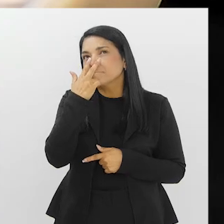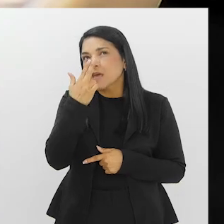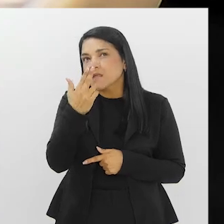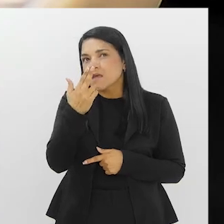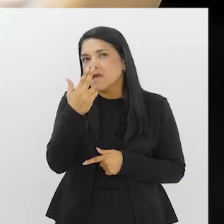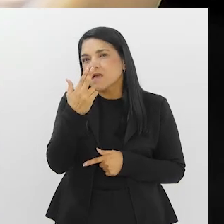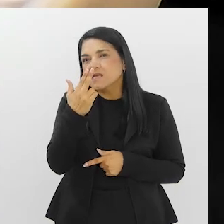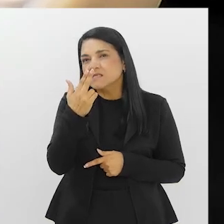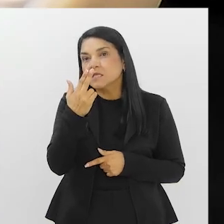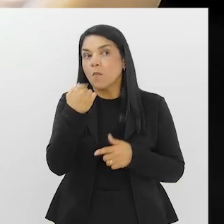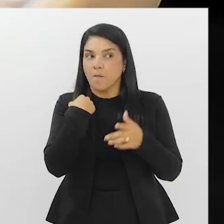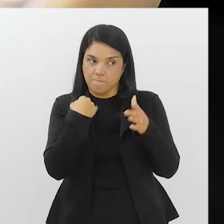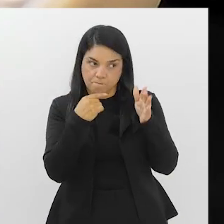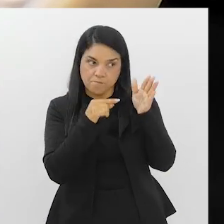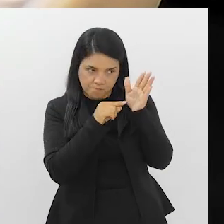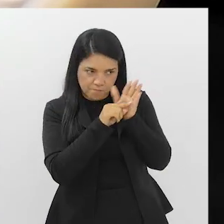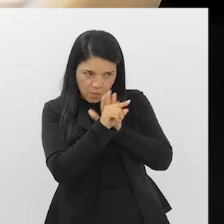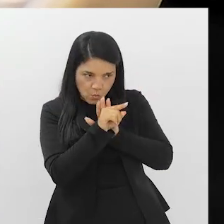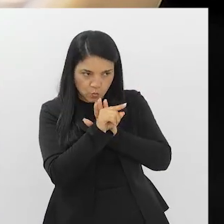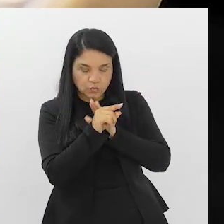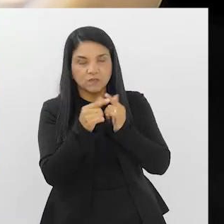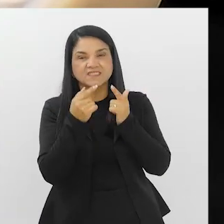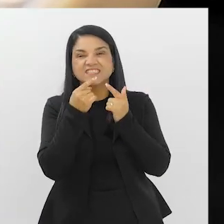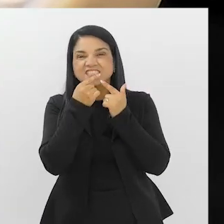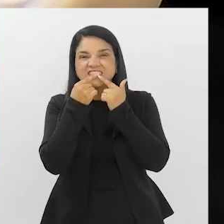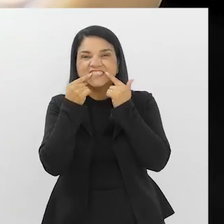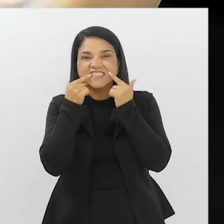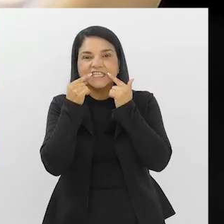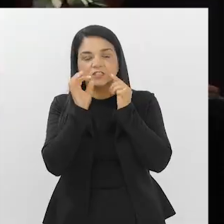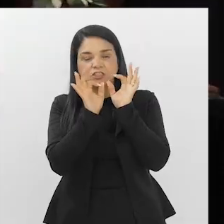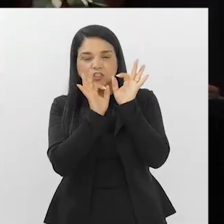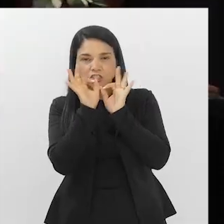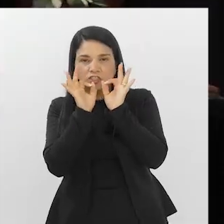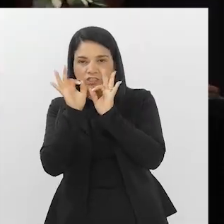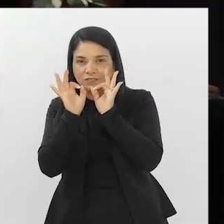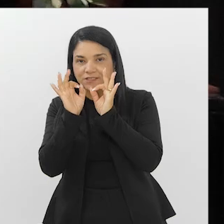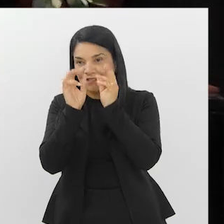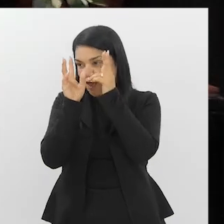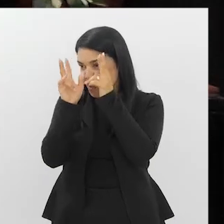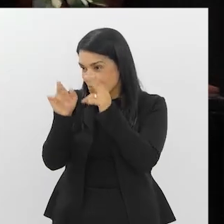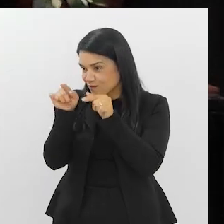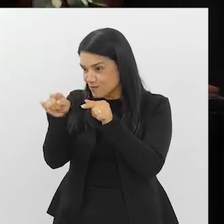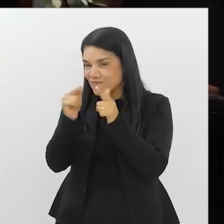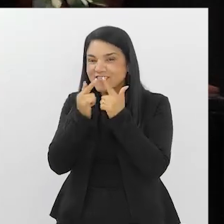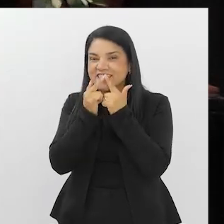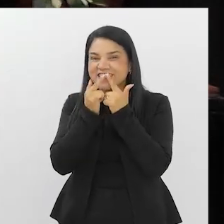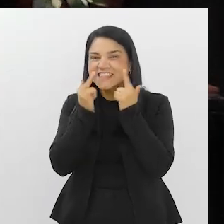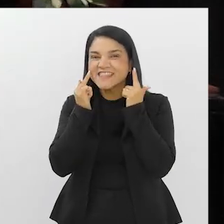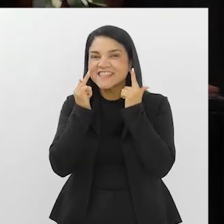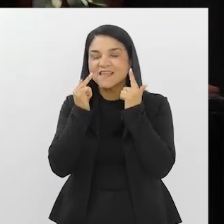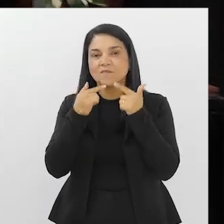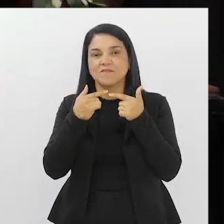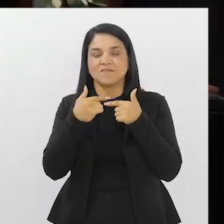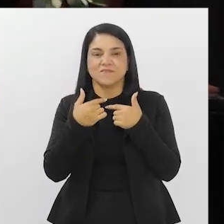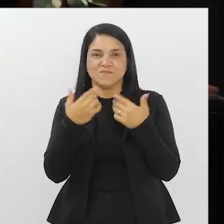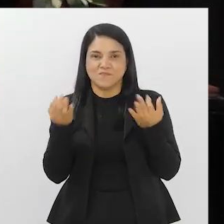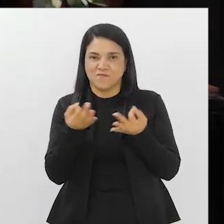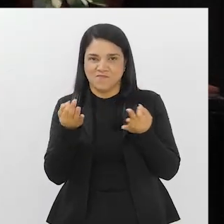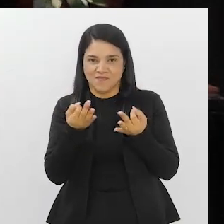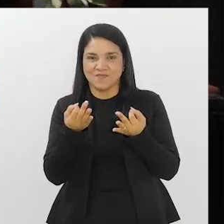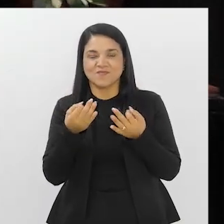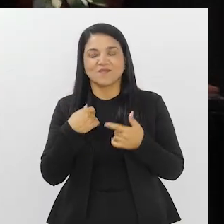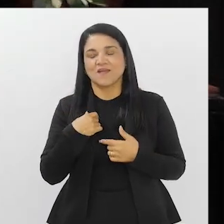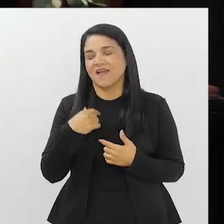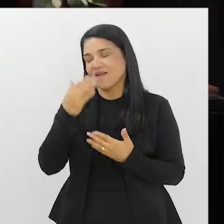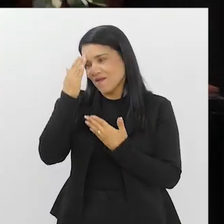que isso é uma pergunta, né? Se que os dentes se Uhum. organizam de forma assim, que nem os seus, que estão todos, parecem um colar de pérolas aí na sua